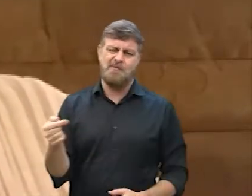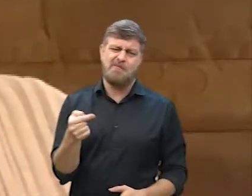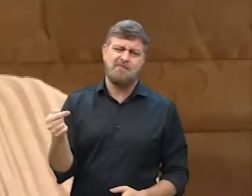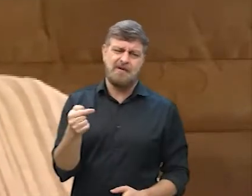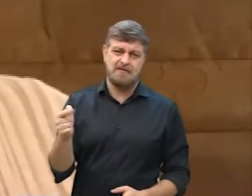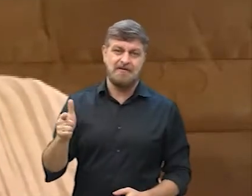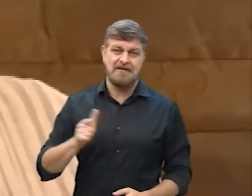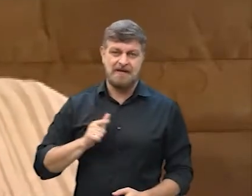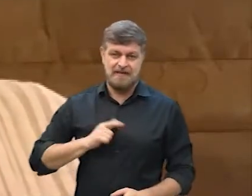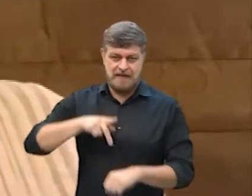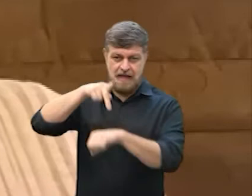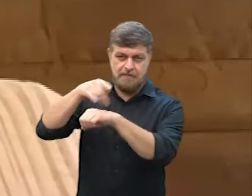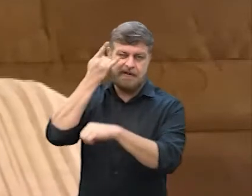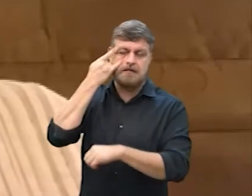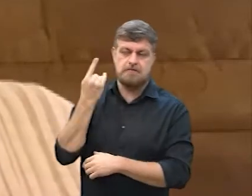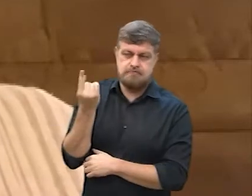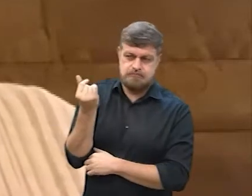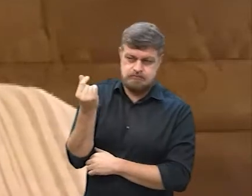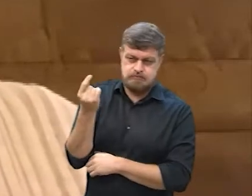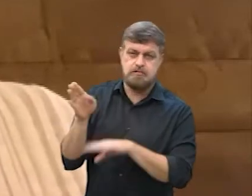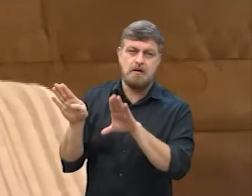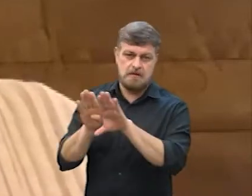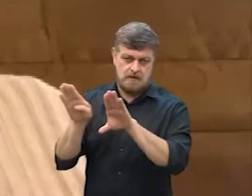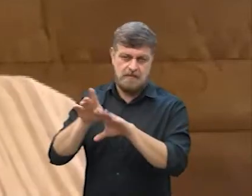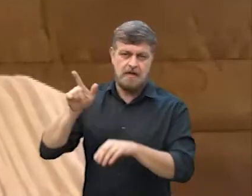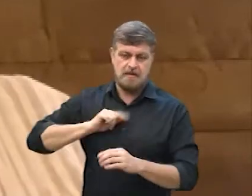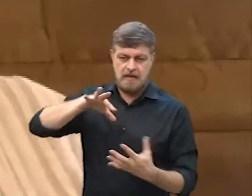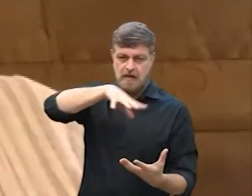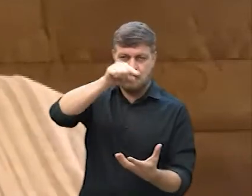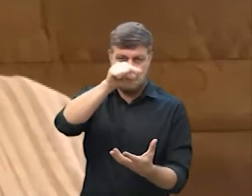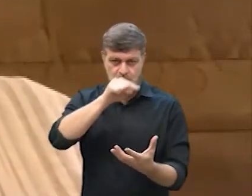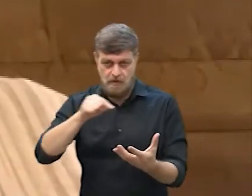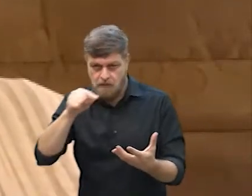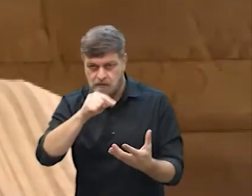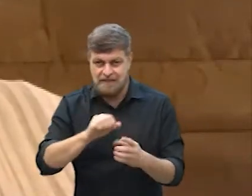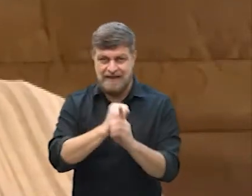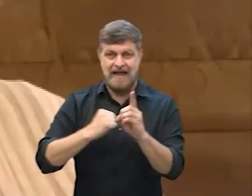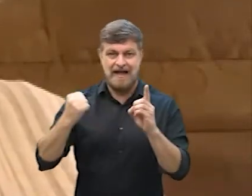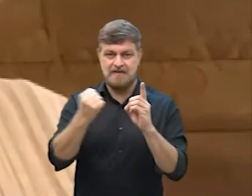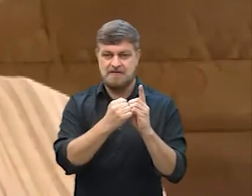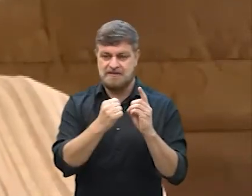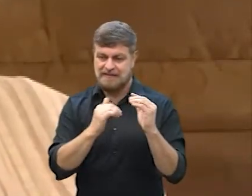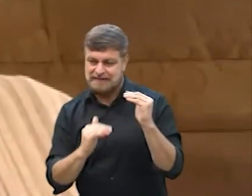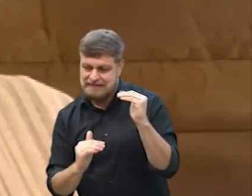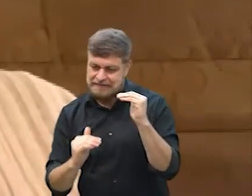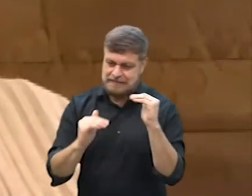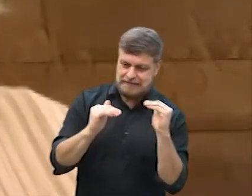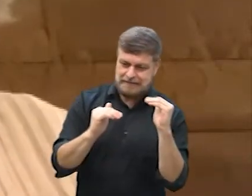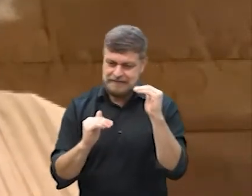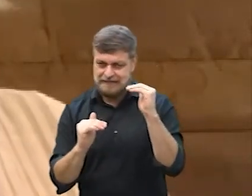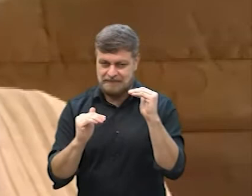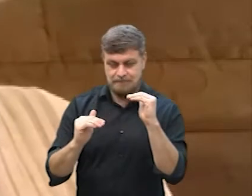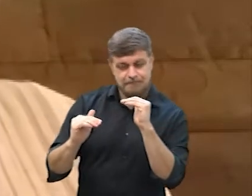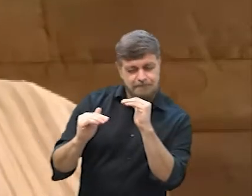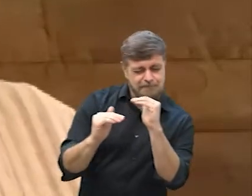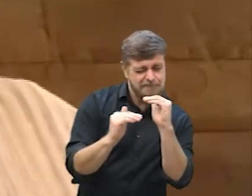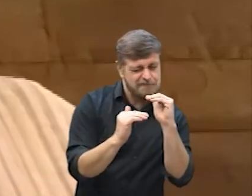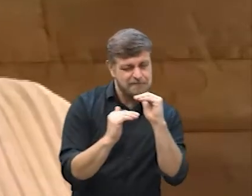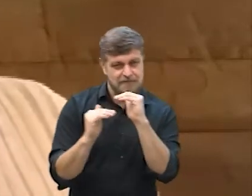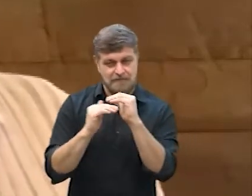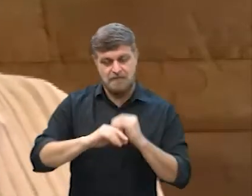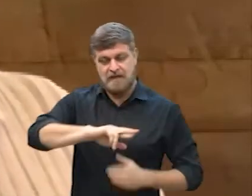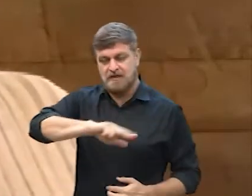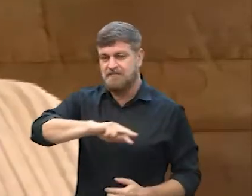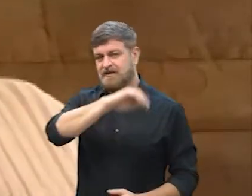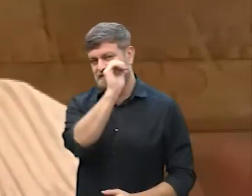países capitalistas também, né, no mundo, onde a desigualdade social não é deste tamanho